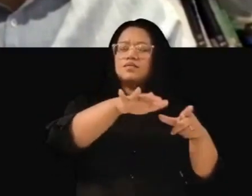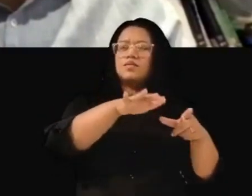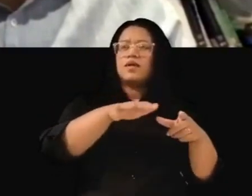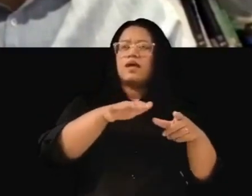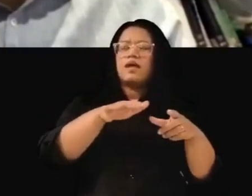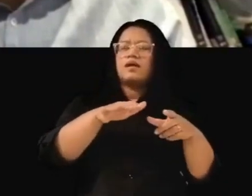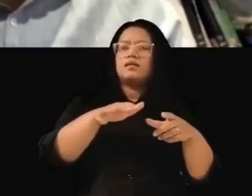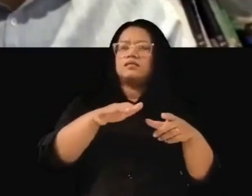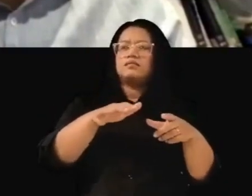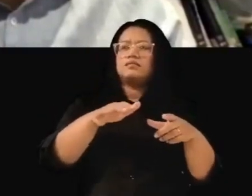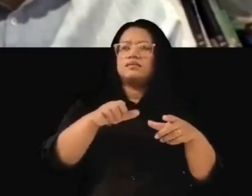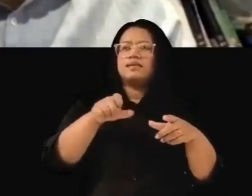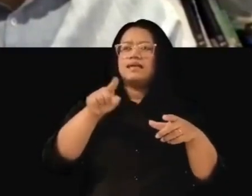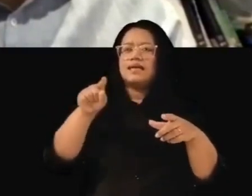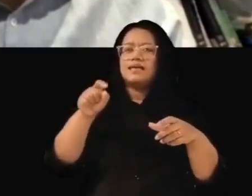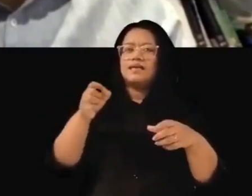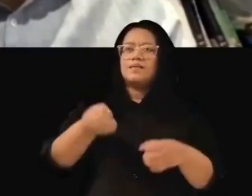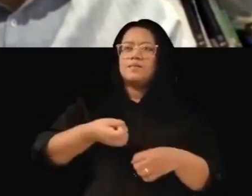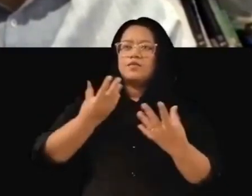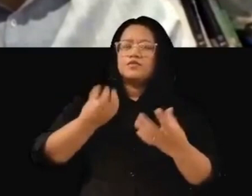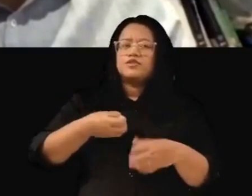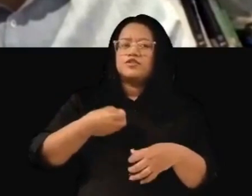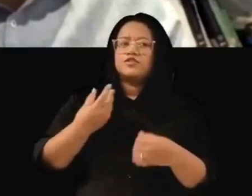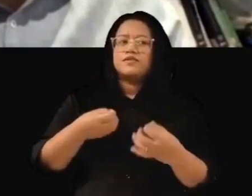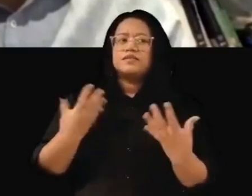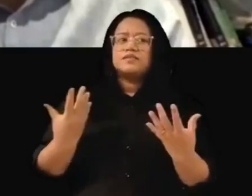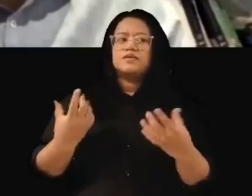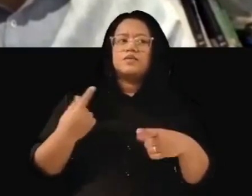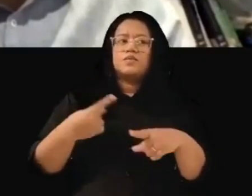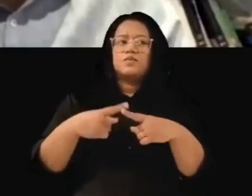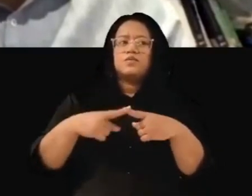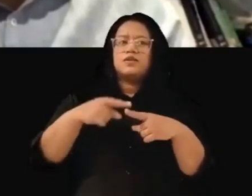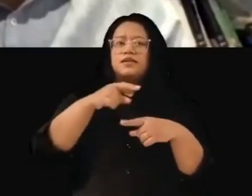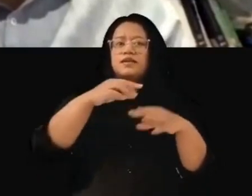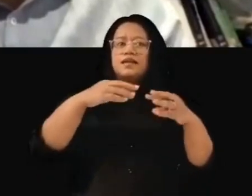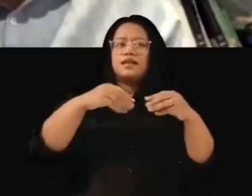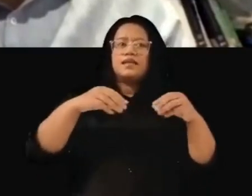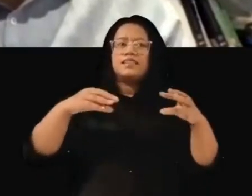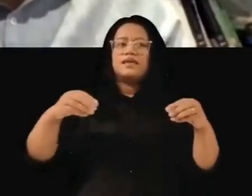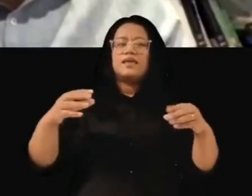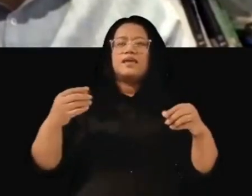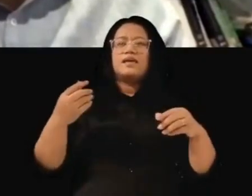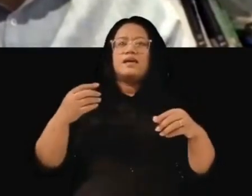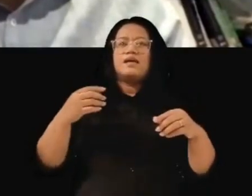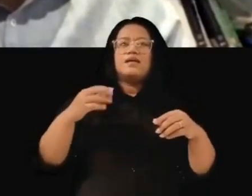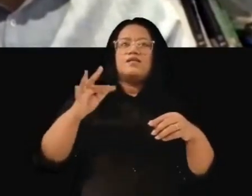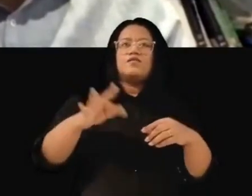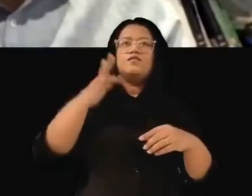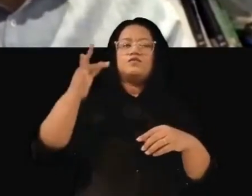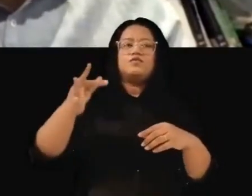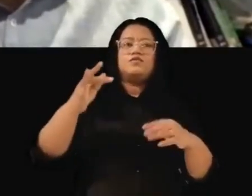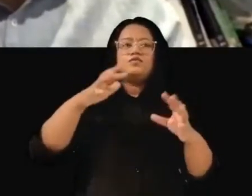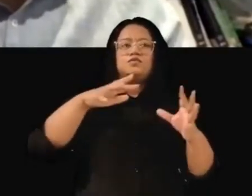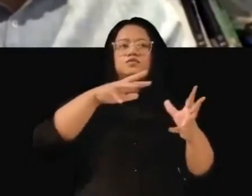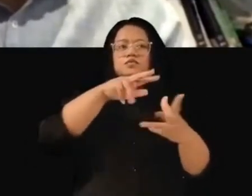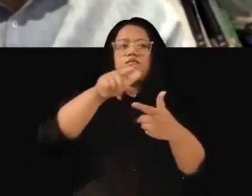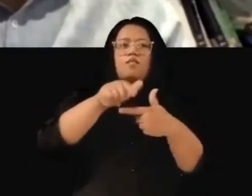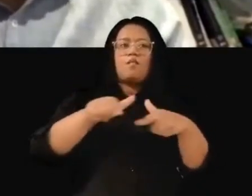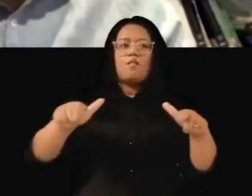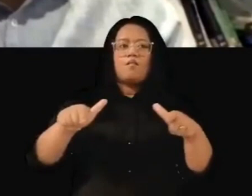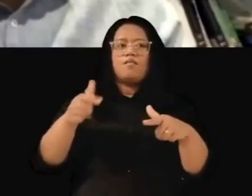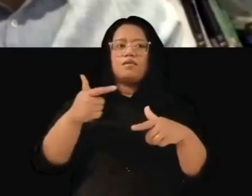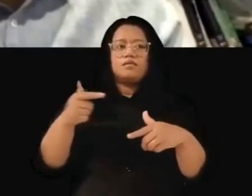também têm essa motivação pelo fato da Terra se tornar inabitável daqui a um tempo?